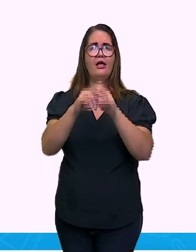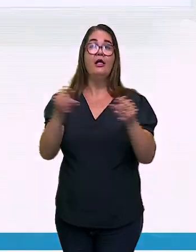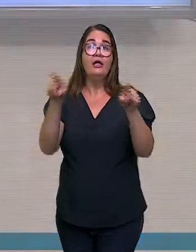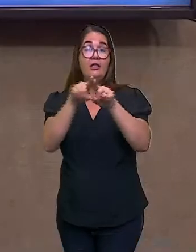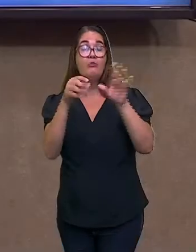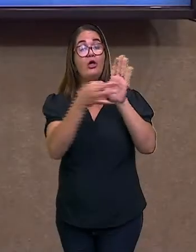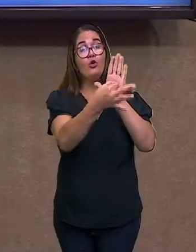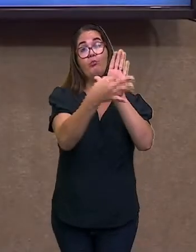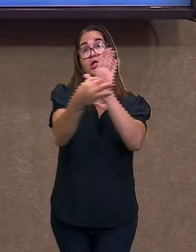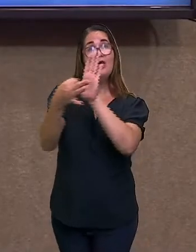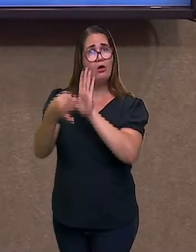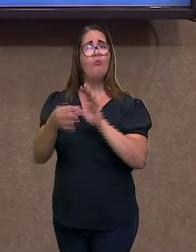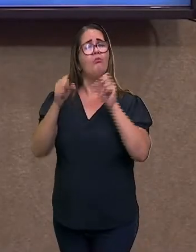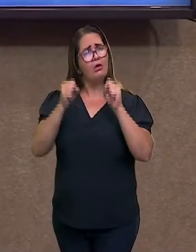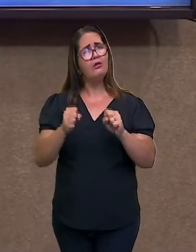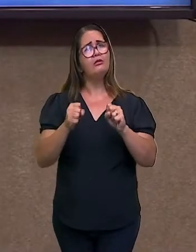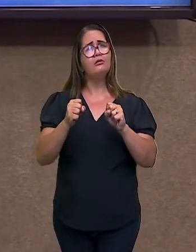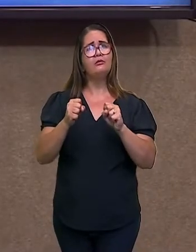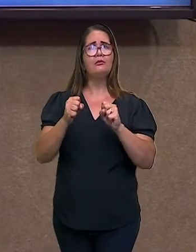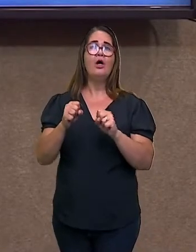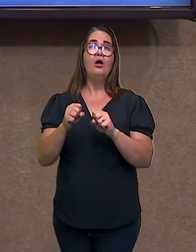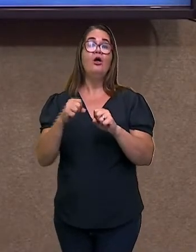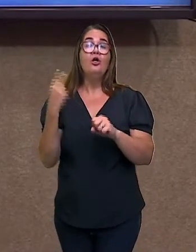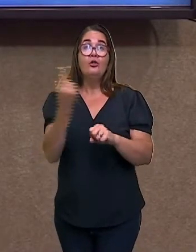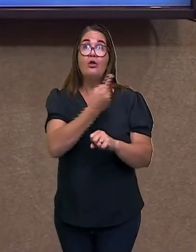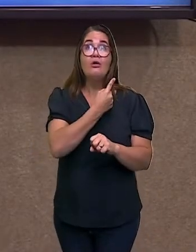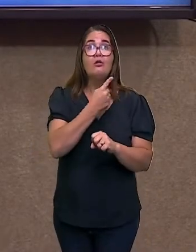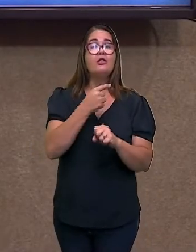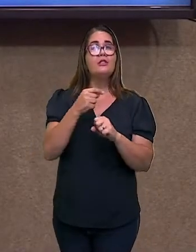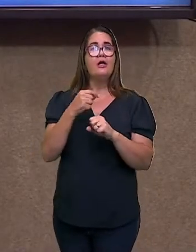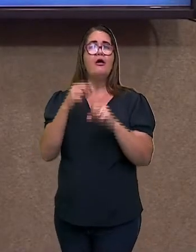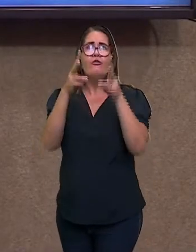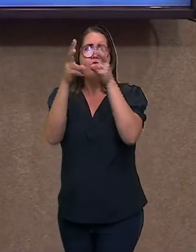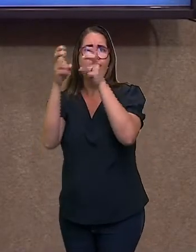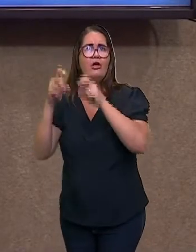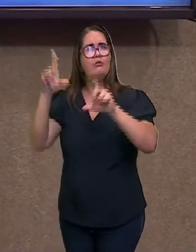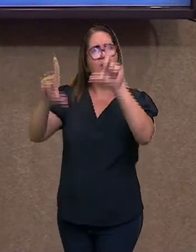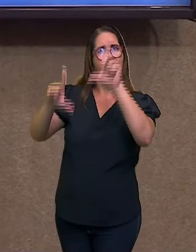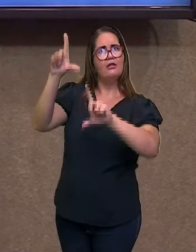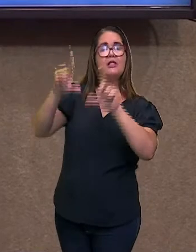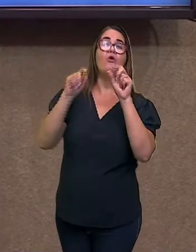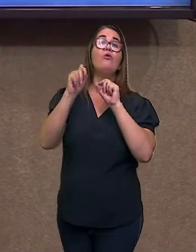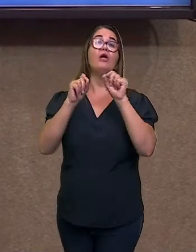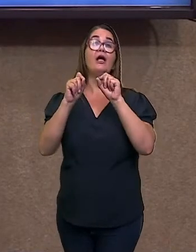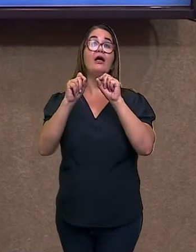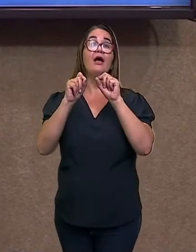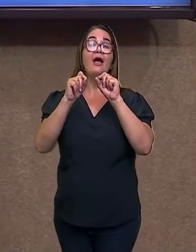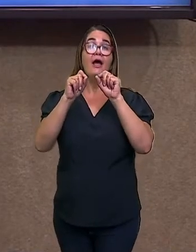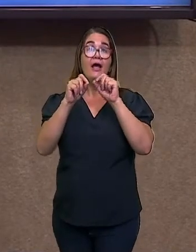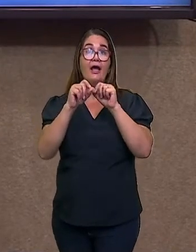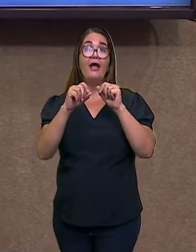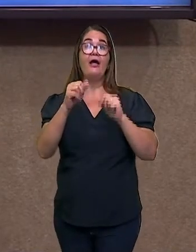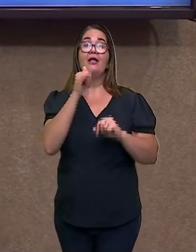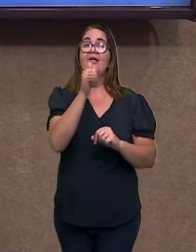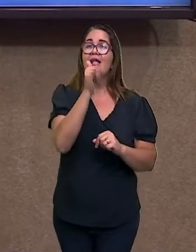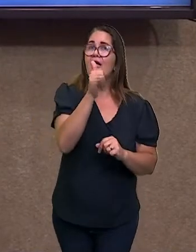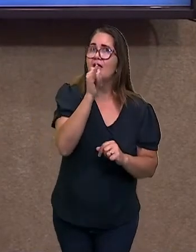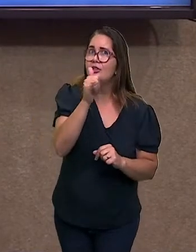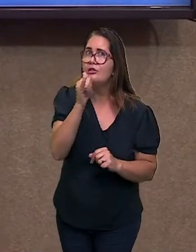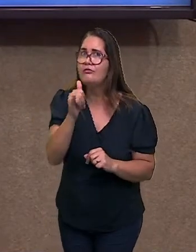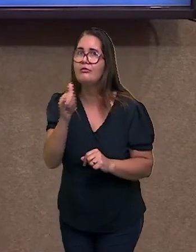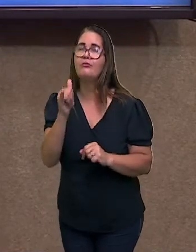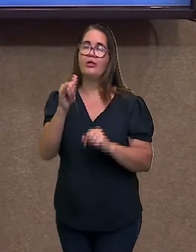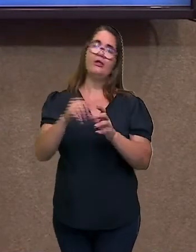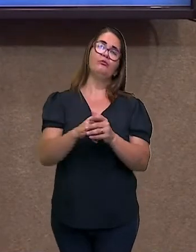opinativo. O que nós mais vemos é o tipo narrativo, né? Pode acontecer uma